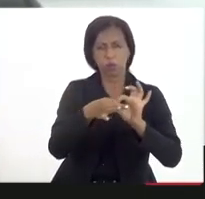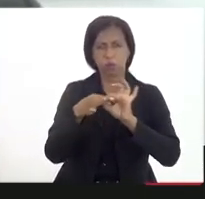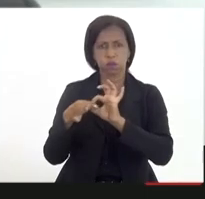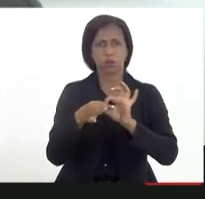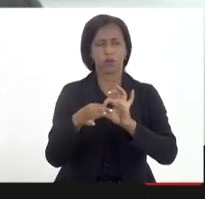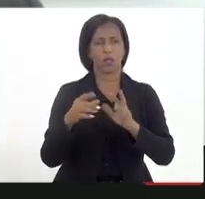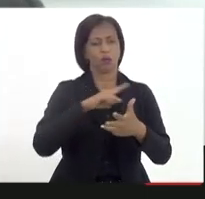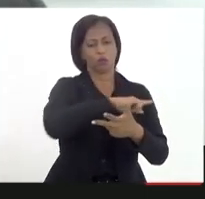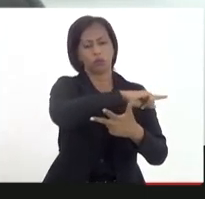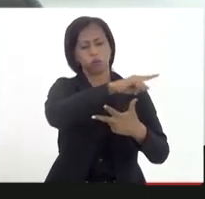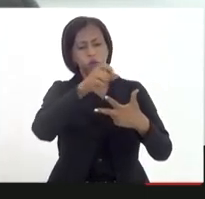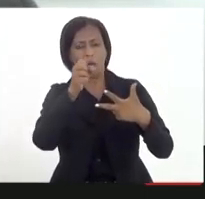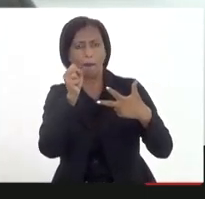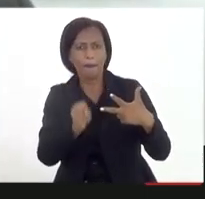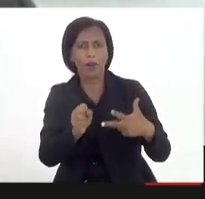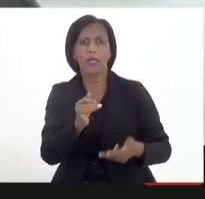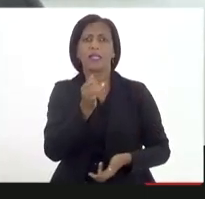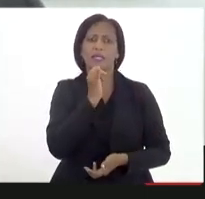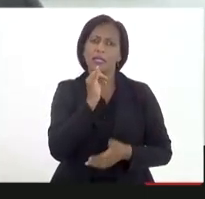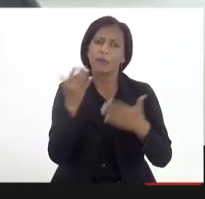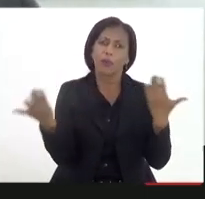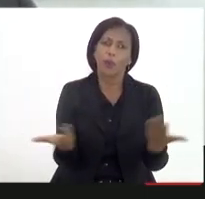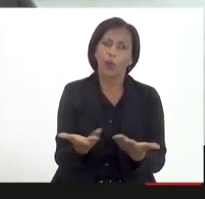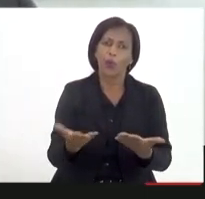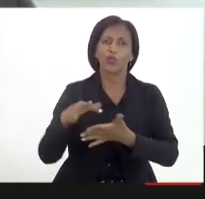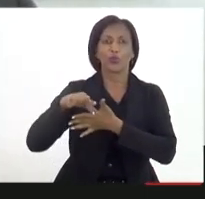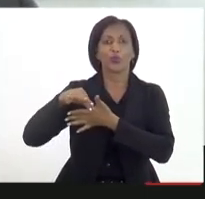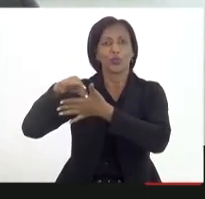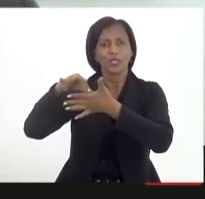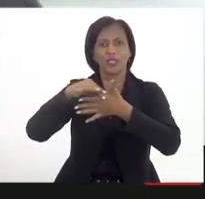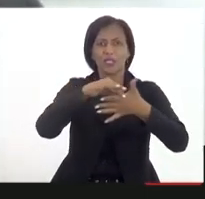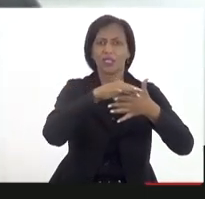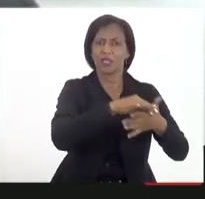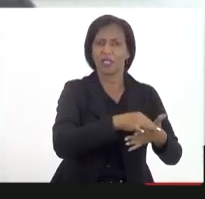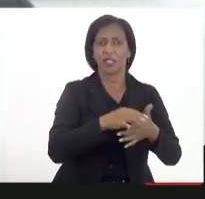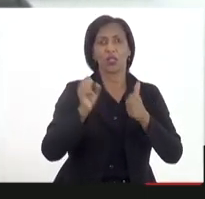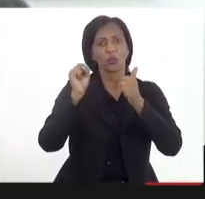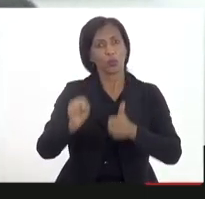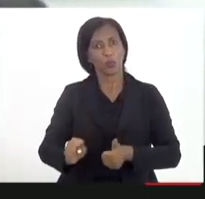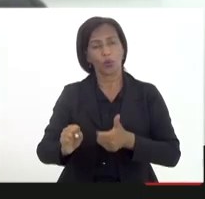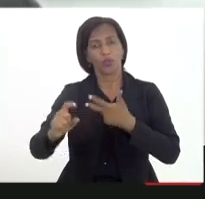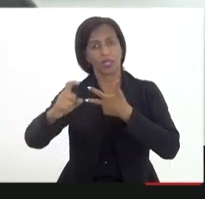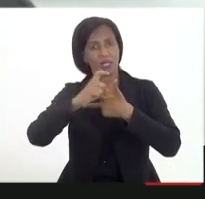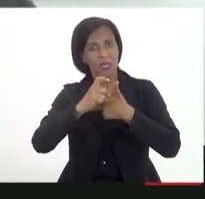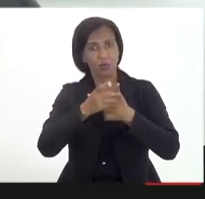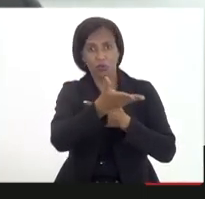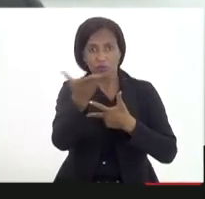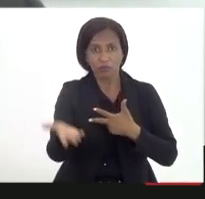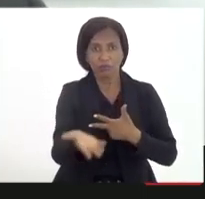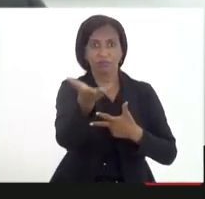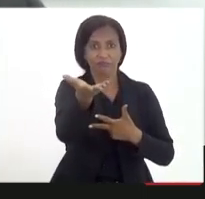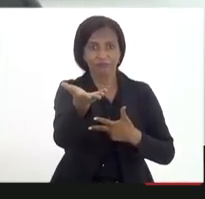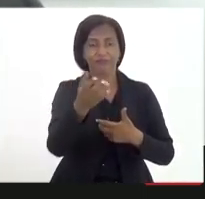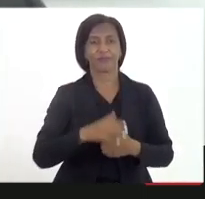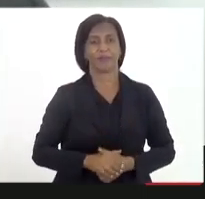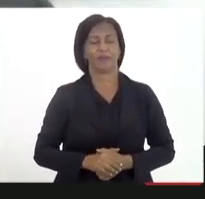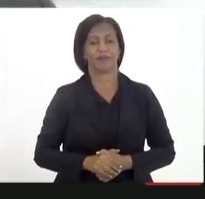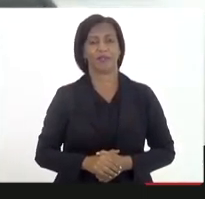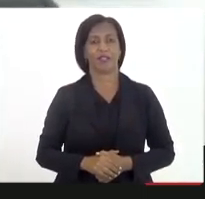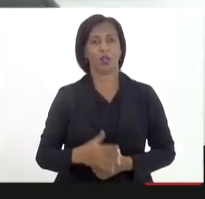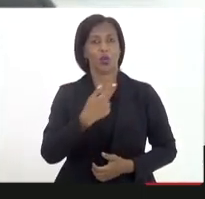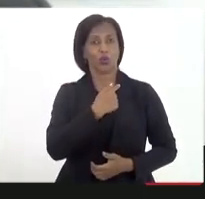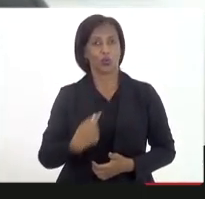é fundamental esse exemplo que a gente dá hoje com representantes do Poder Executivo só vossa excelência representante do